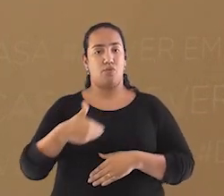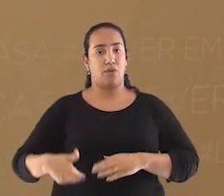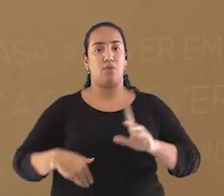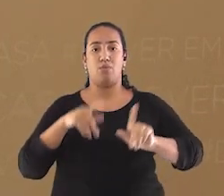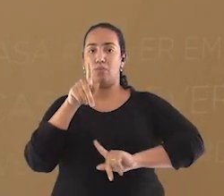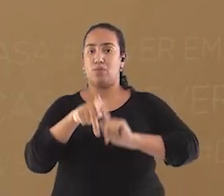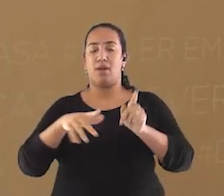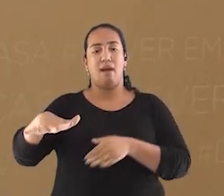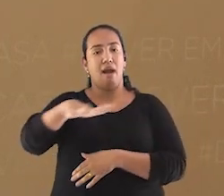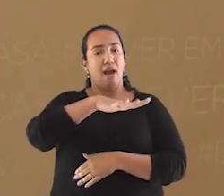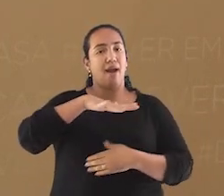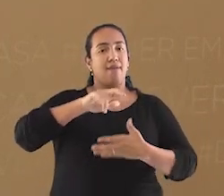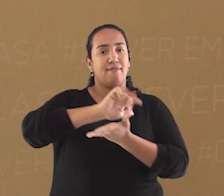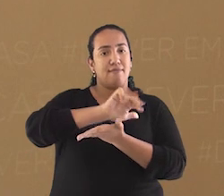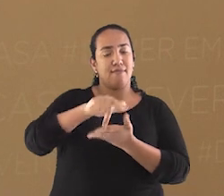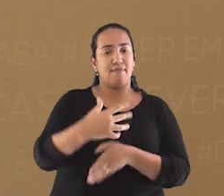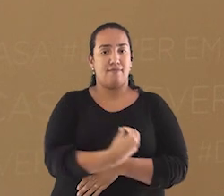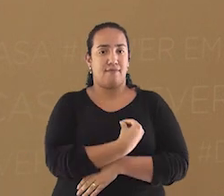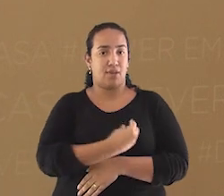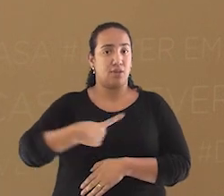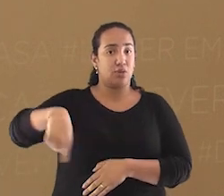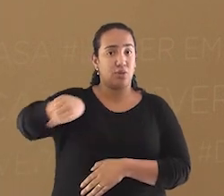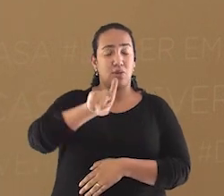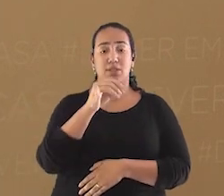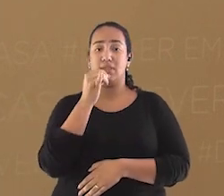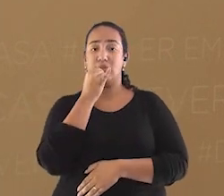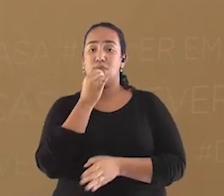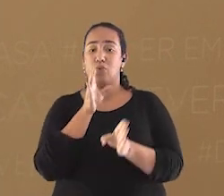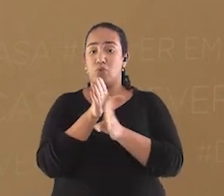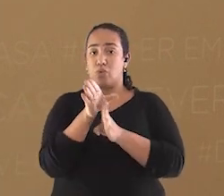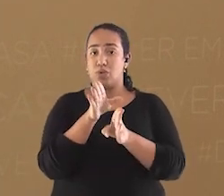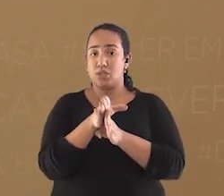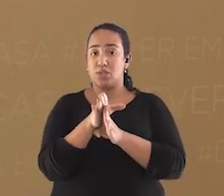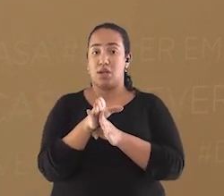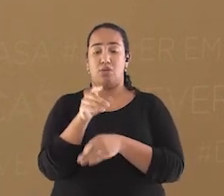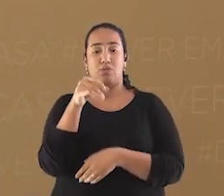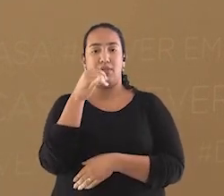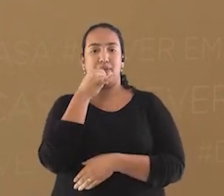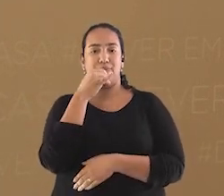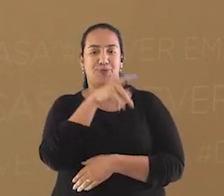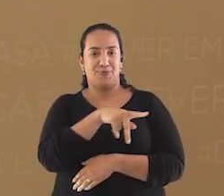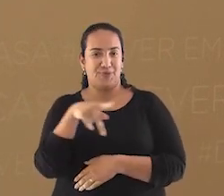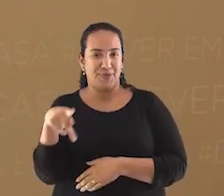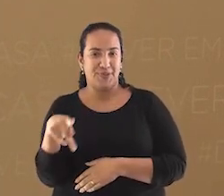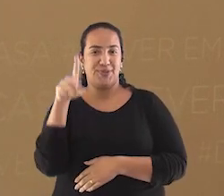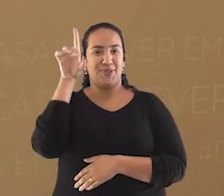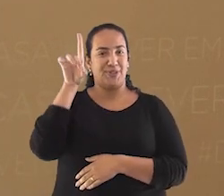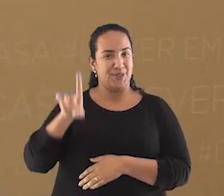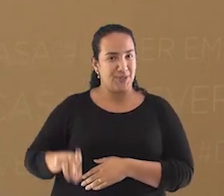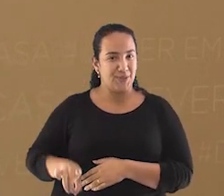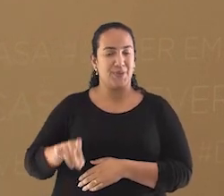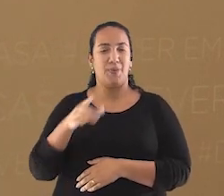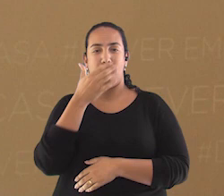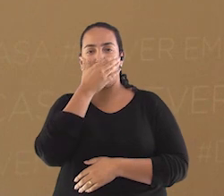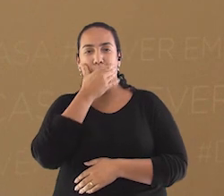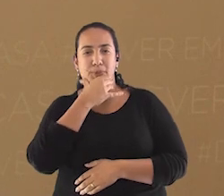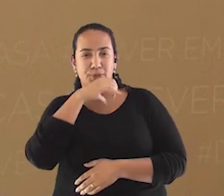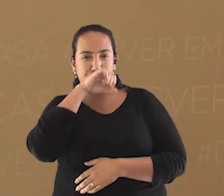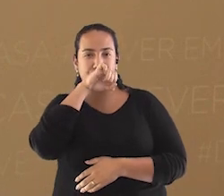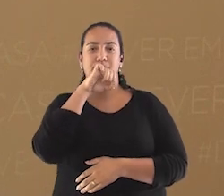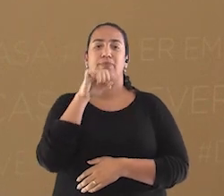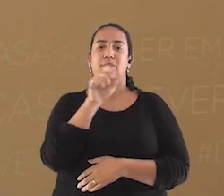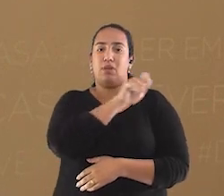em várias áreas da nossa vida. Um exemplo é o conselho de classe, onde participam professores, diretores,